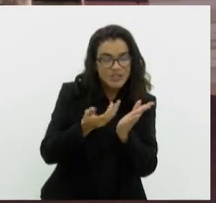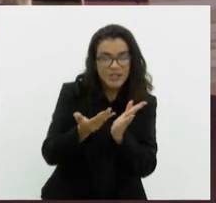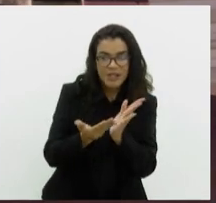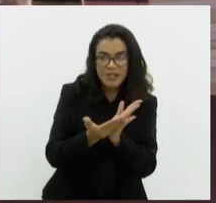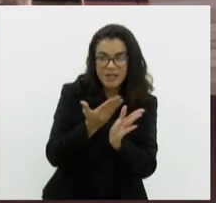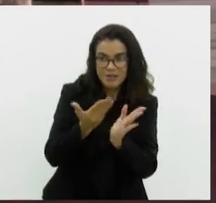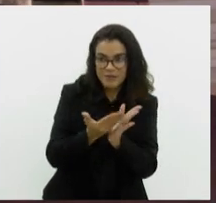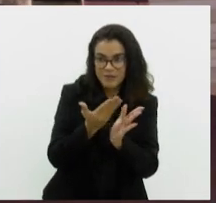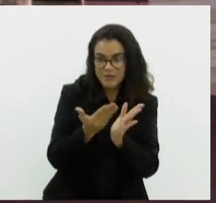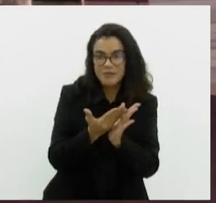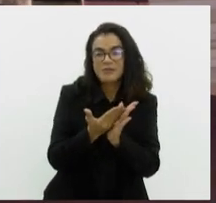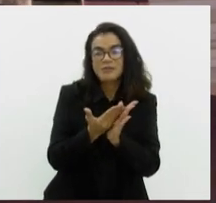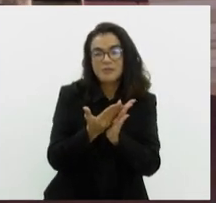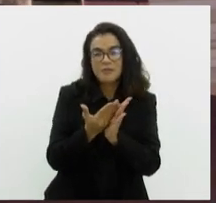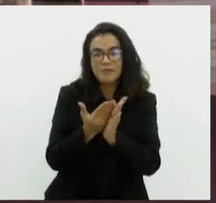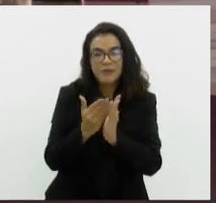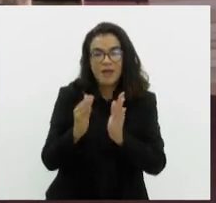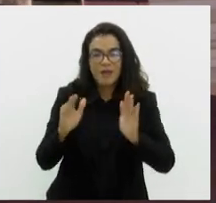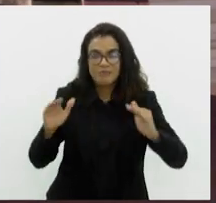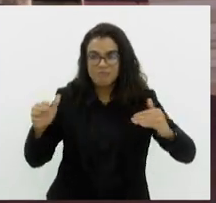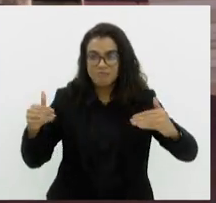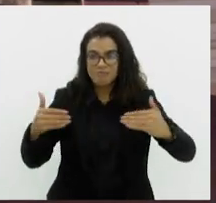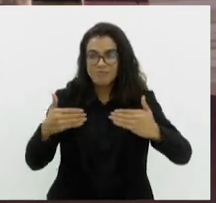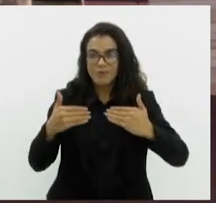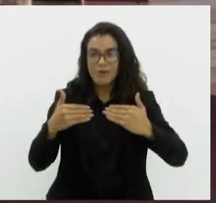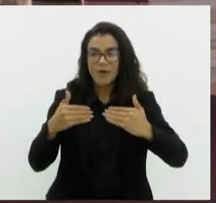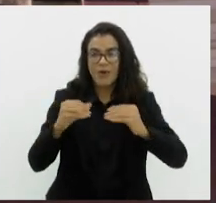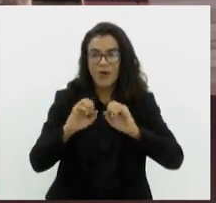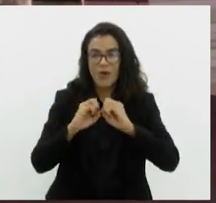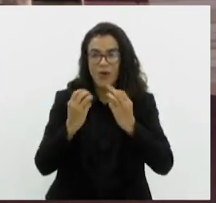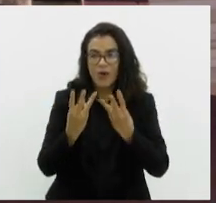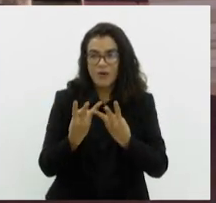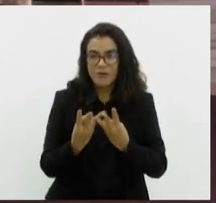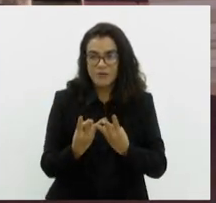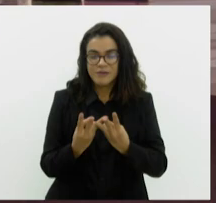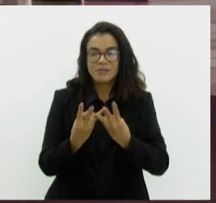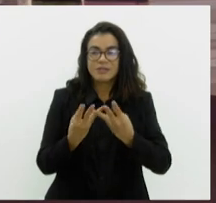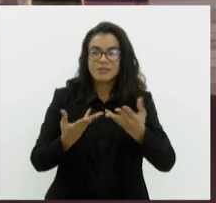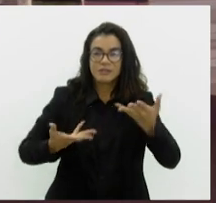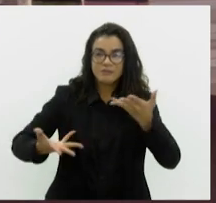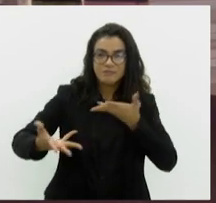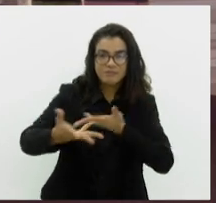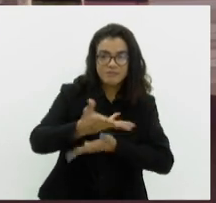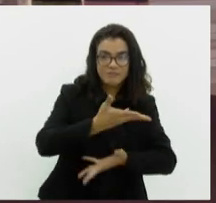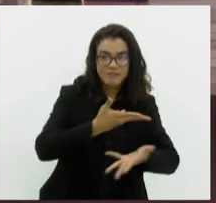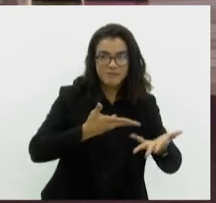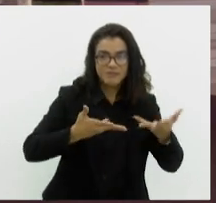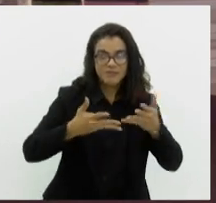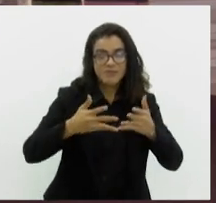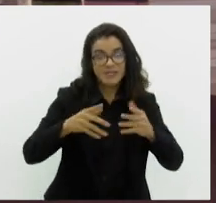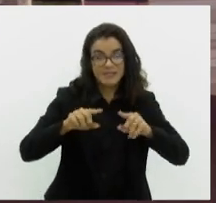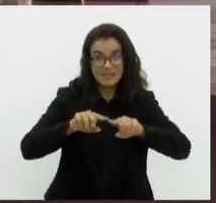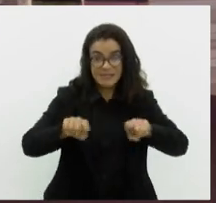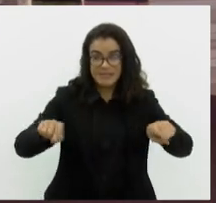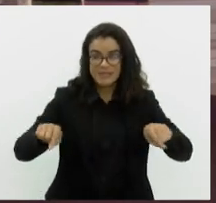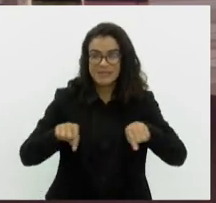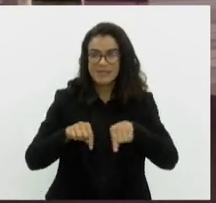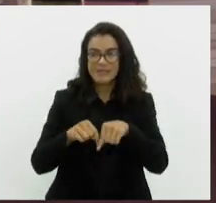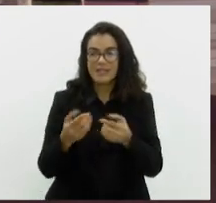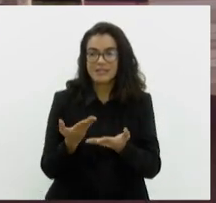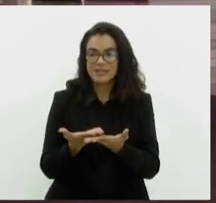seja via encontros presenciais, oficinas, laboratórios, trocas em salas de aula